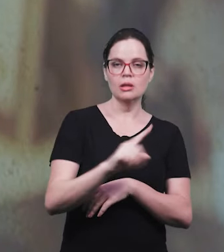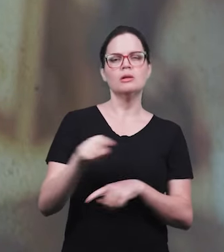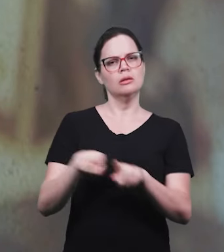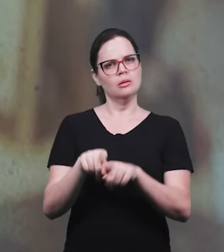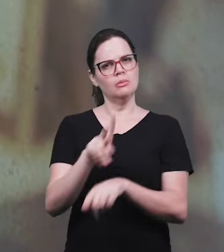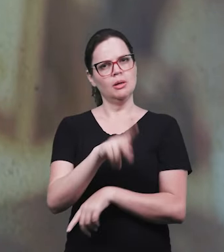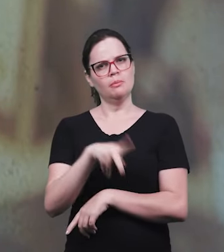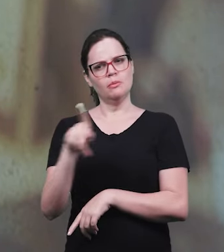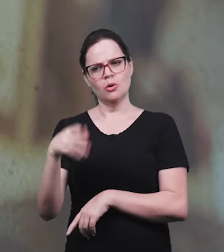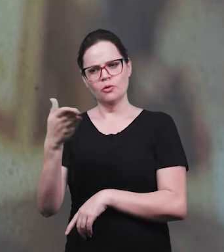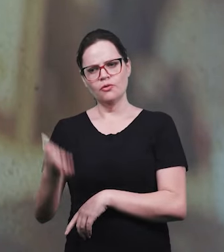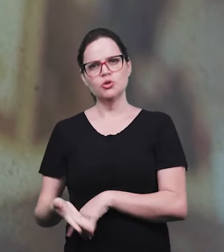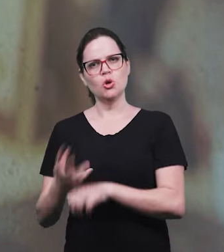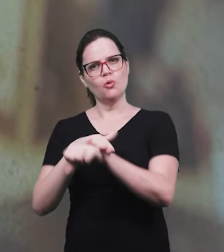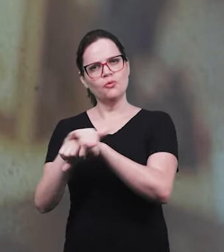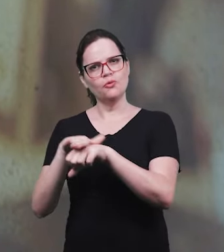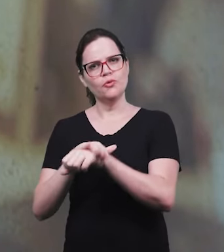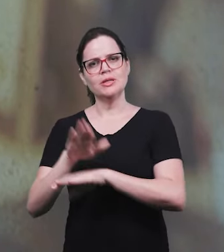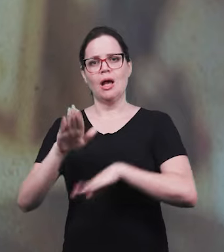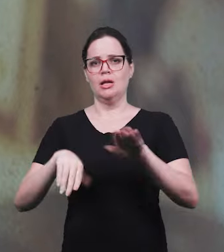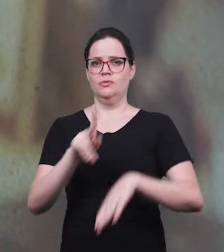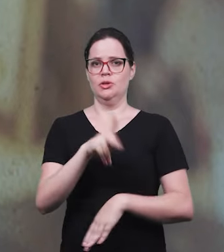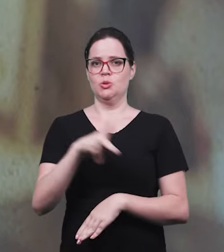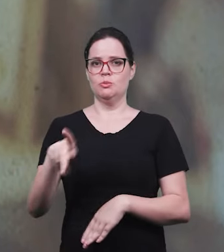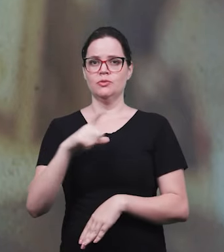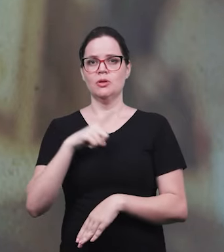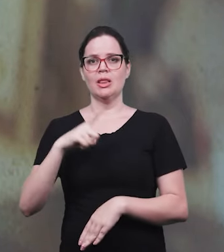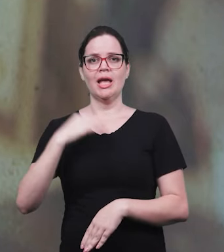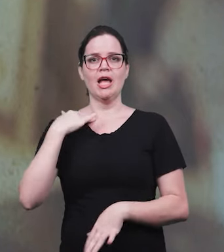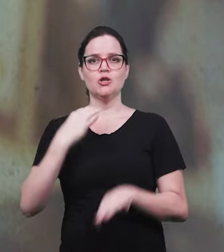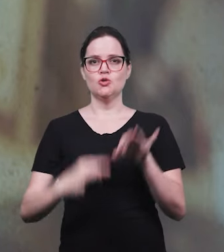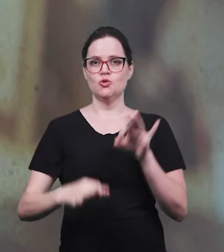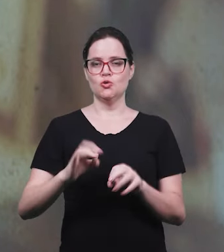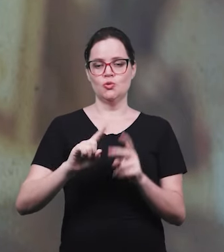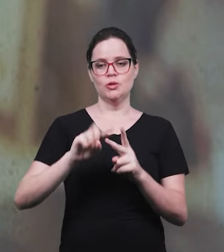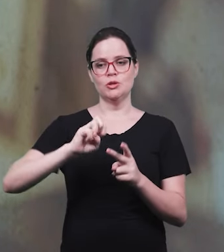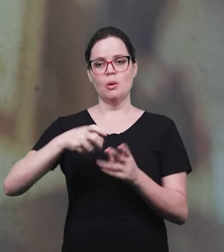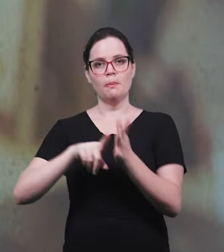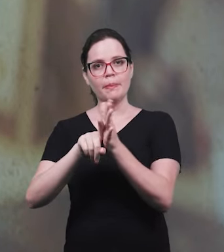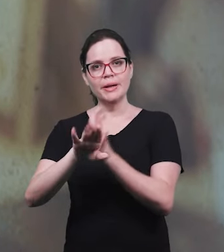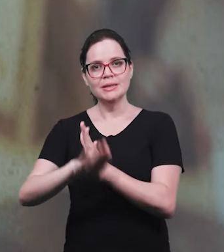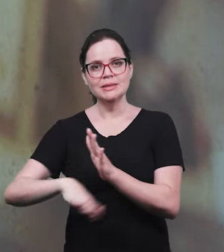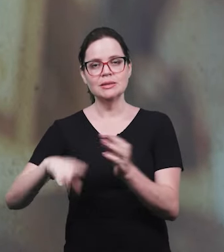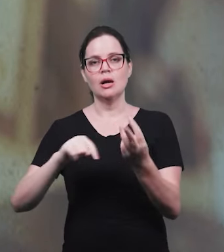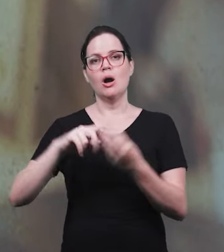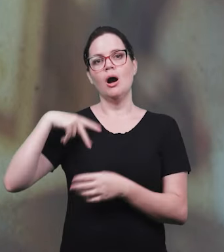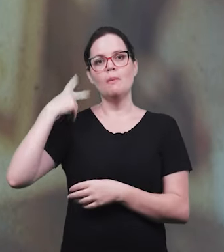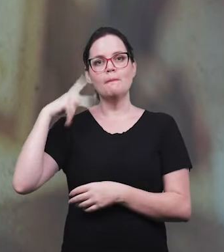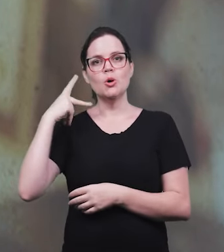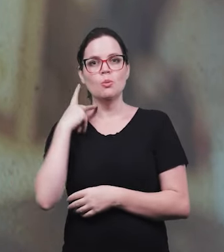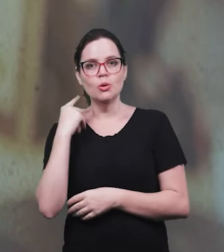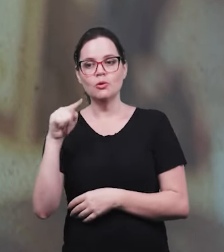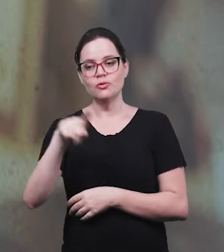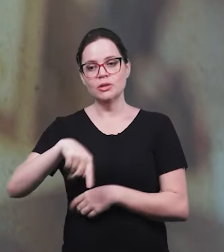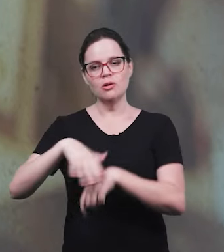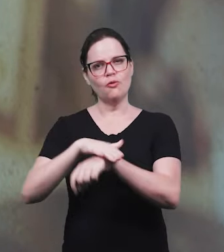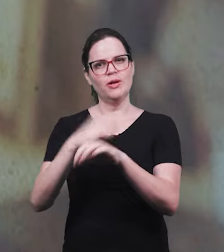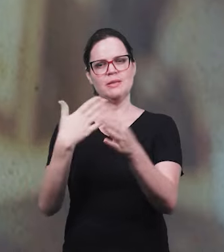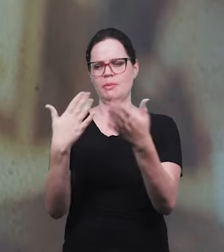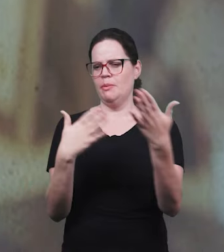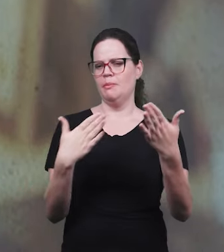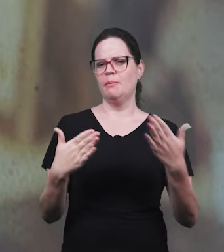um professor que é um promotor, um professor, de fato, é um pesquisador. Correto. E você começa a conversar um pouco com cada um